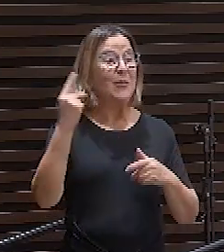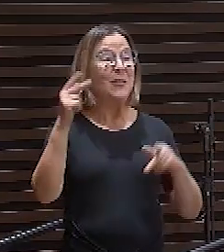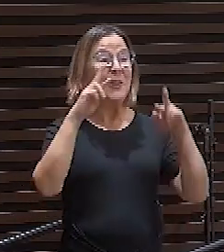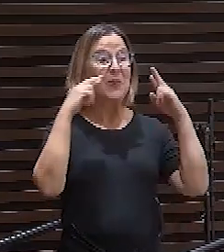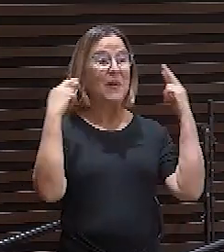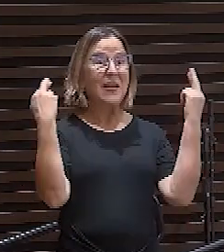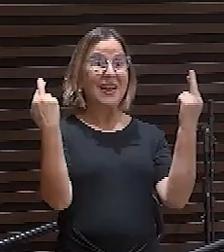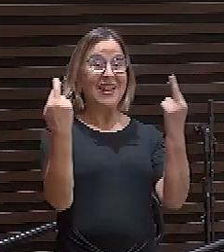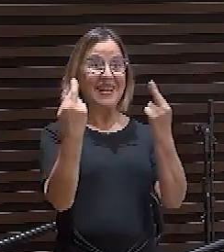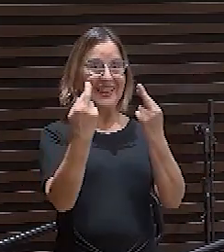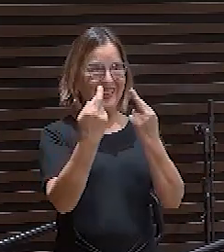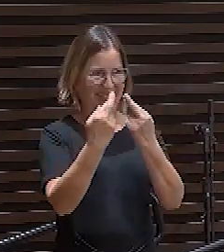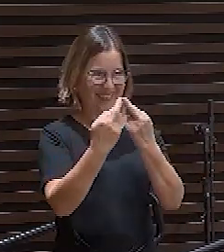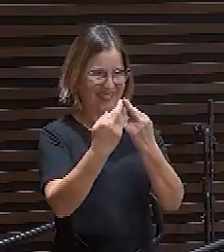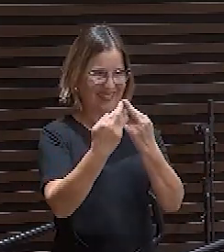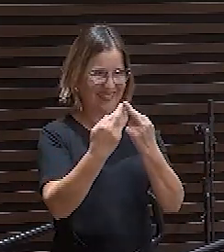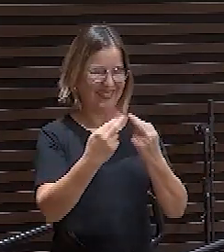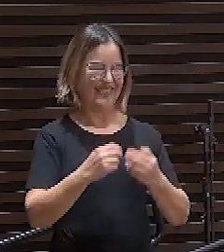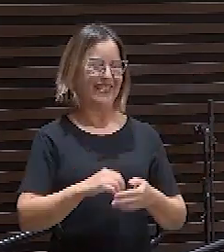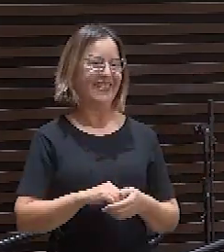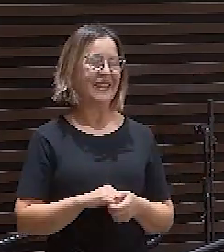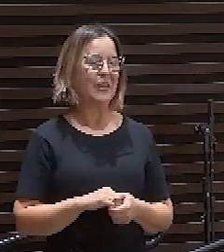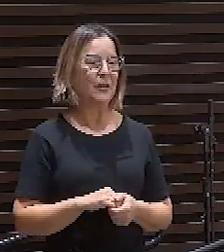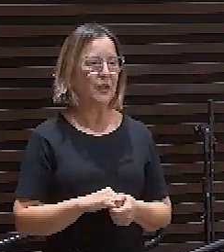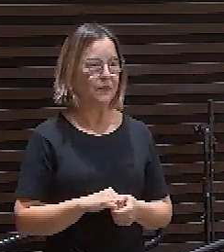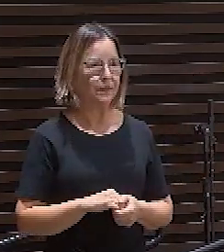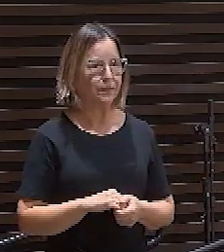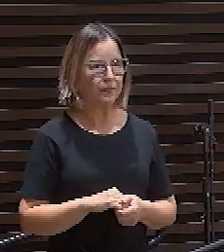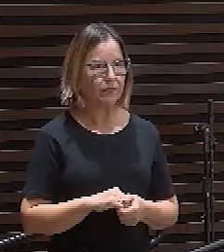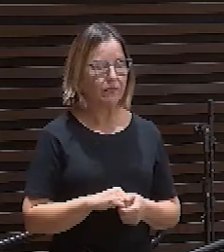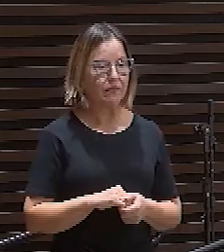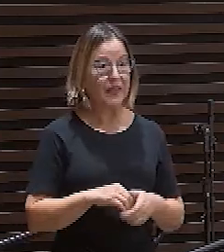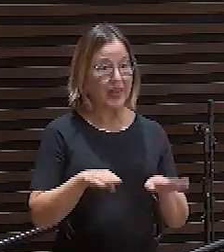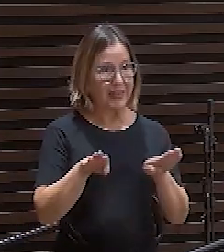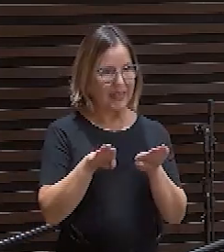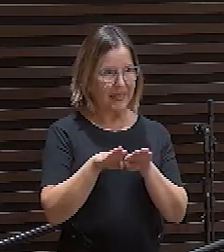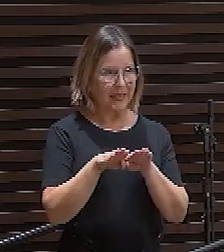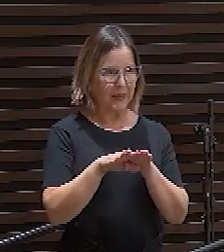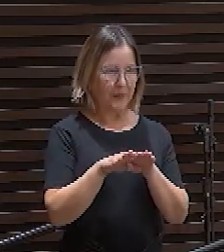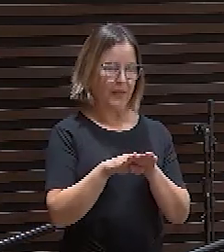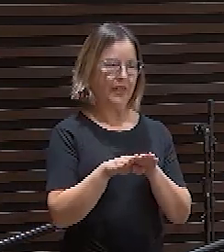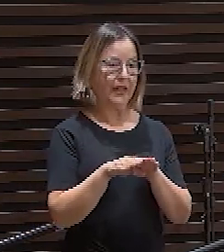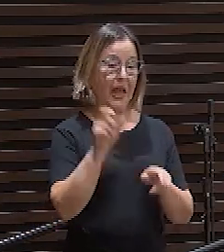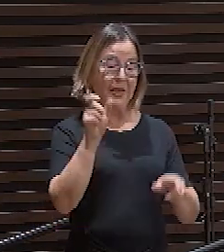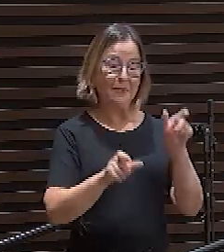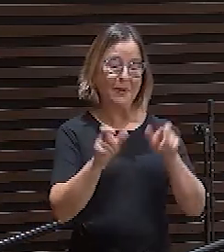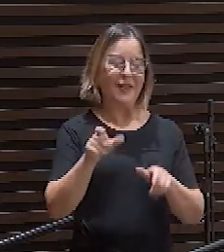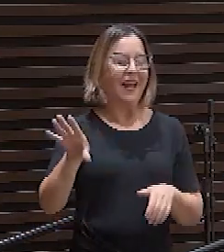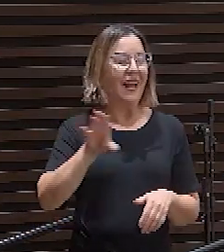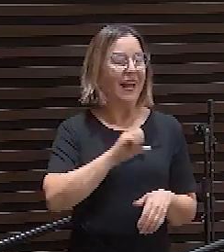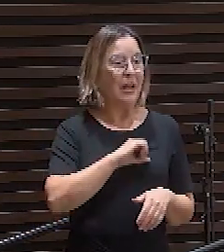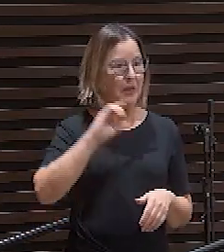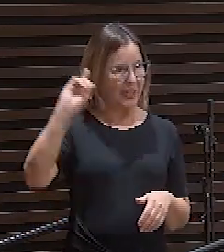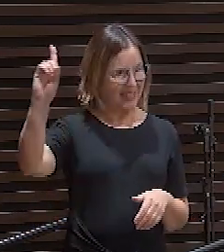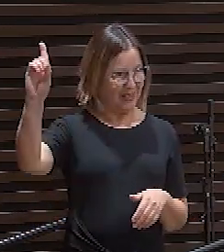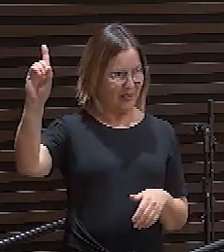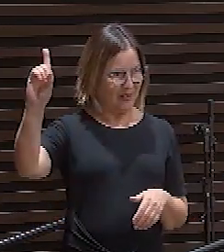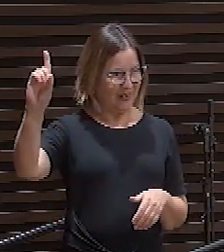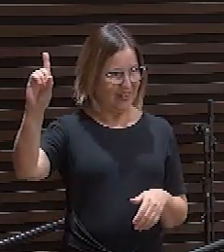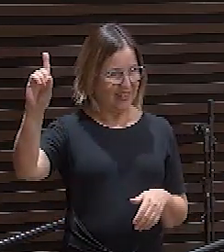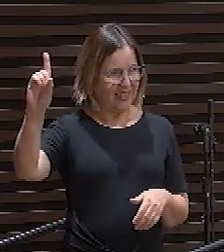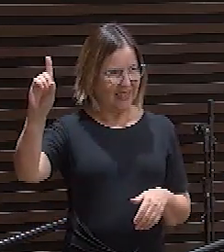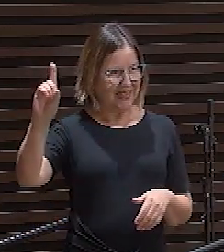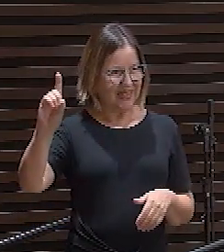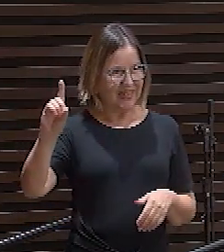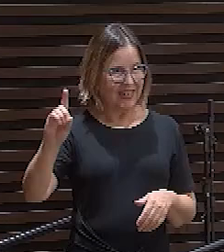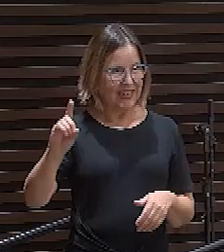para as novas gerações. E além disso também, aqueles que amam a Deus recebem a tudo que Ele